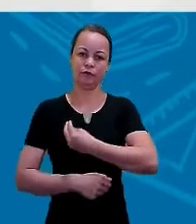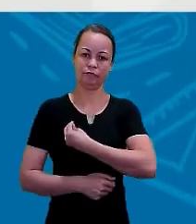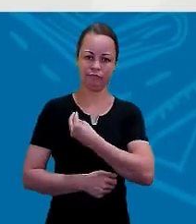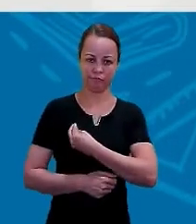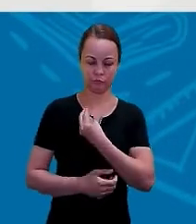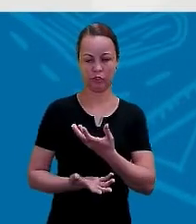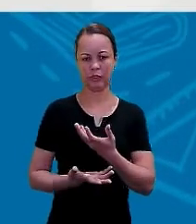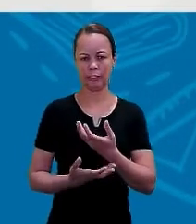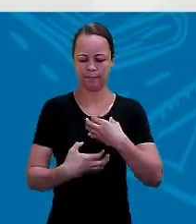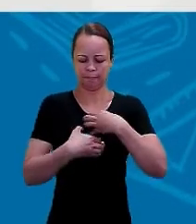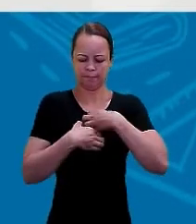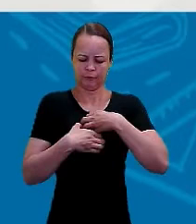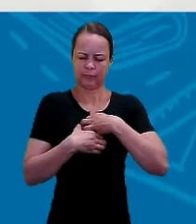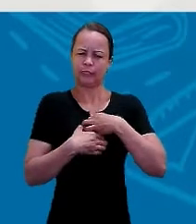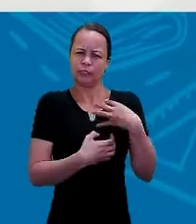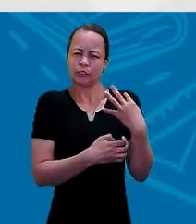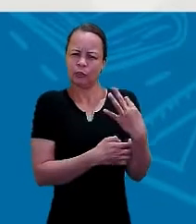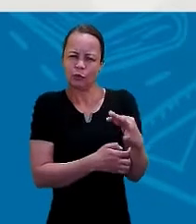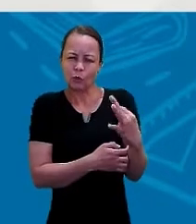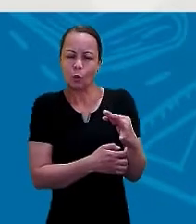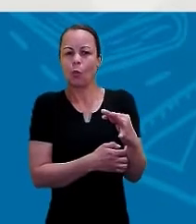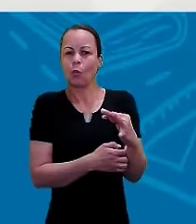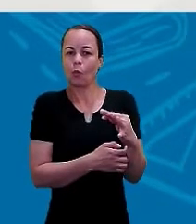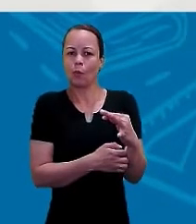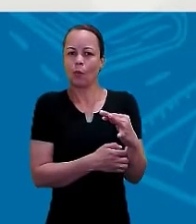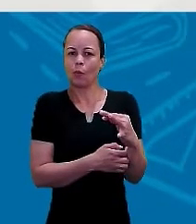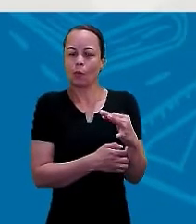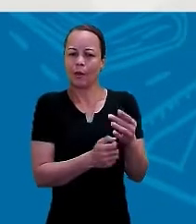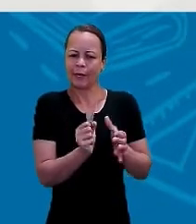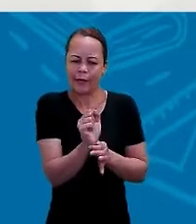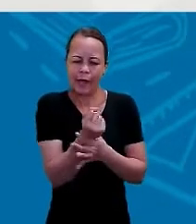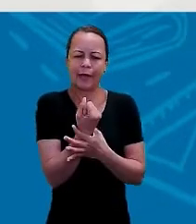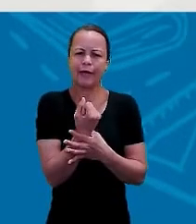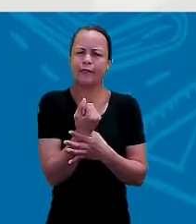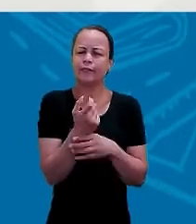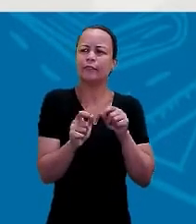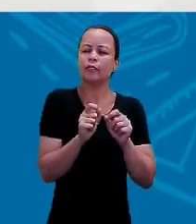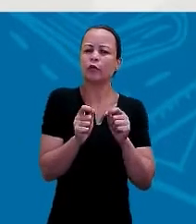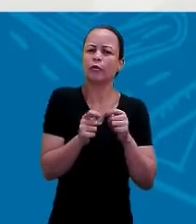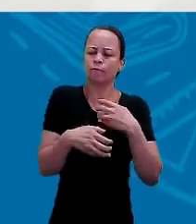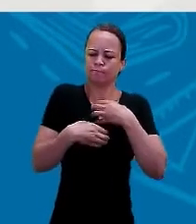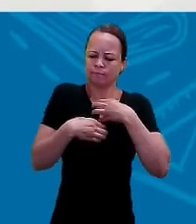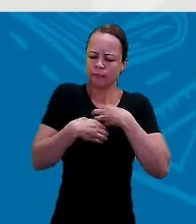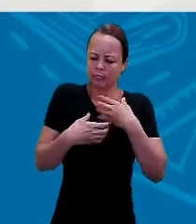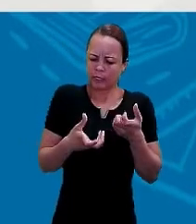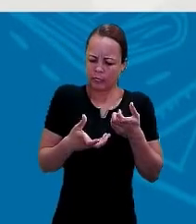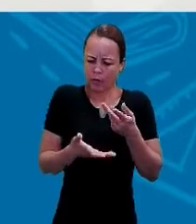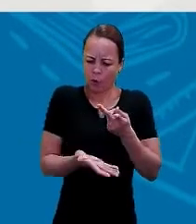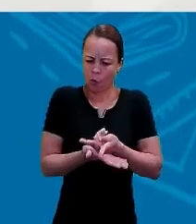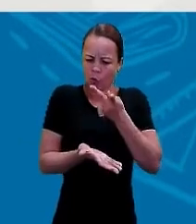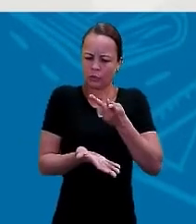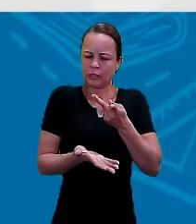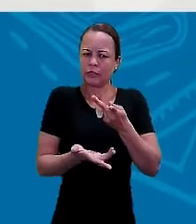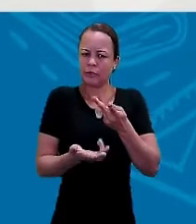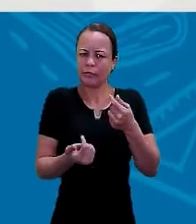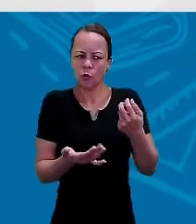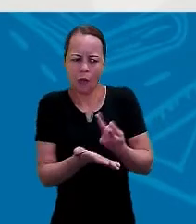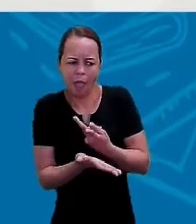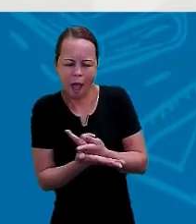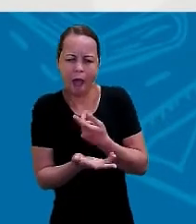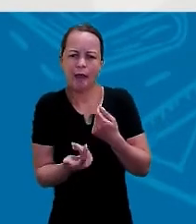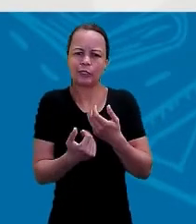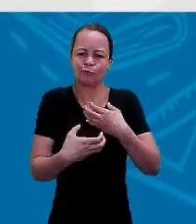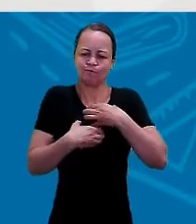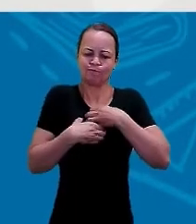dor é uma experiência que garante a gente entender que algo de errado está acontecendo com o nosso organismo. E que se precisa mobilizar energia,